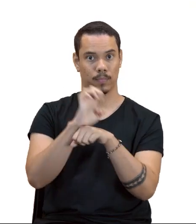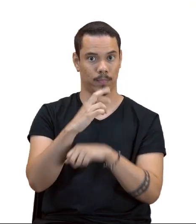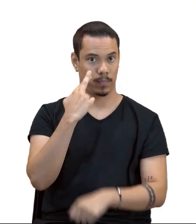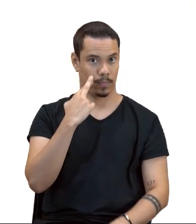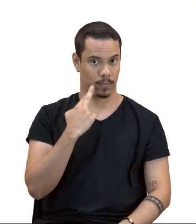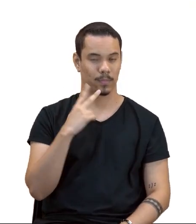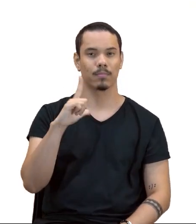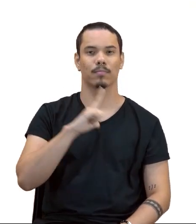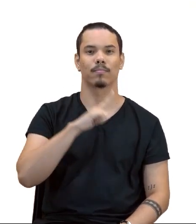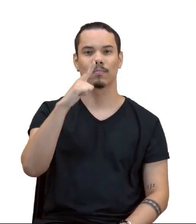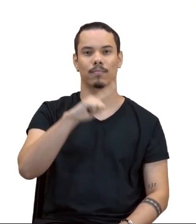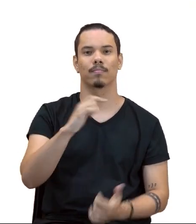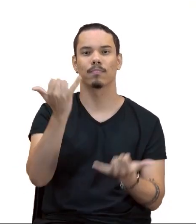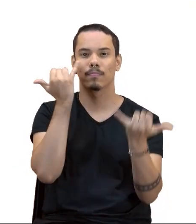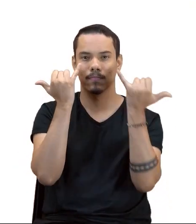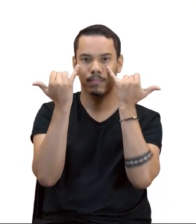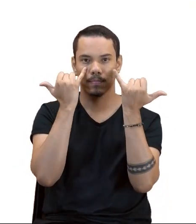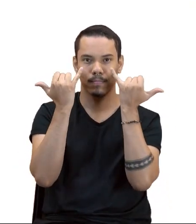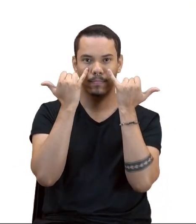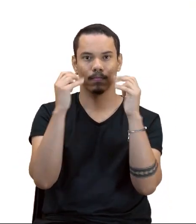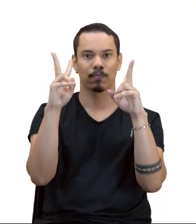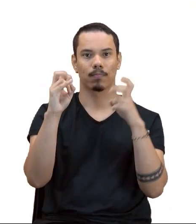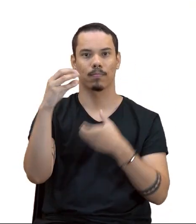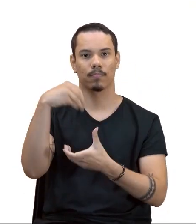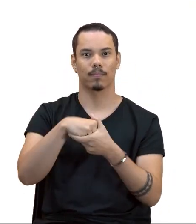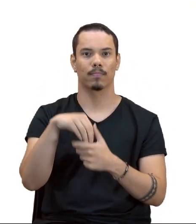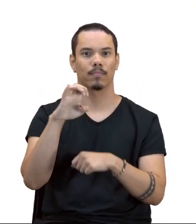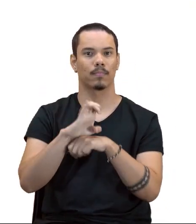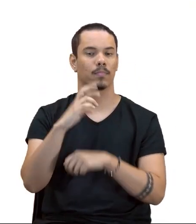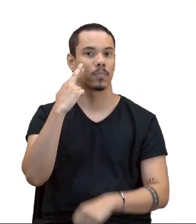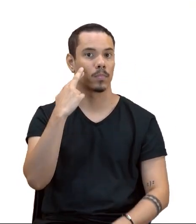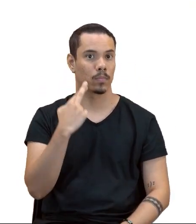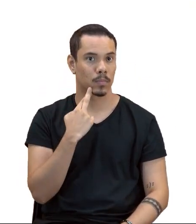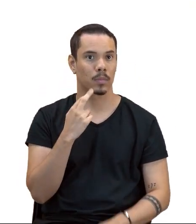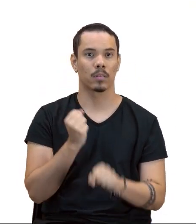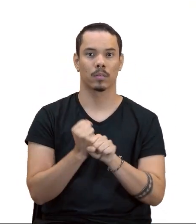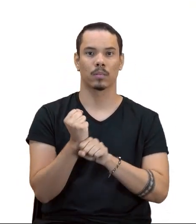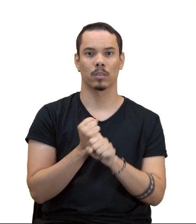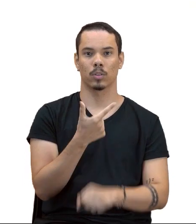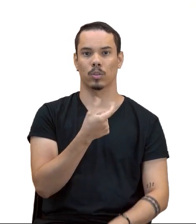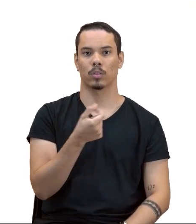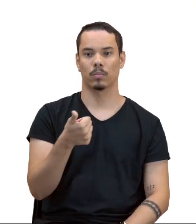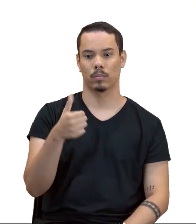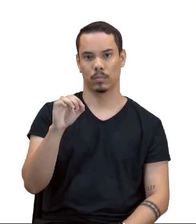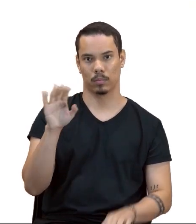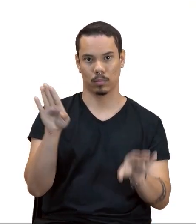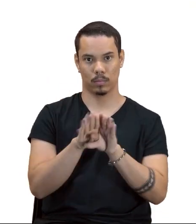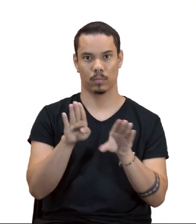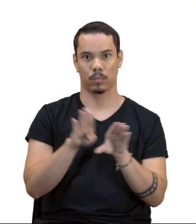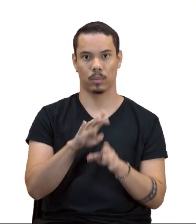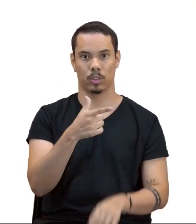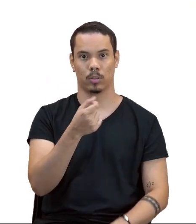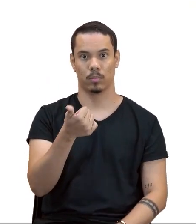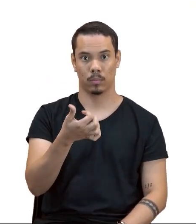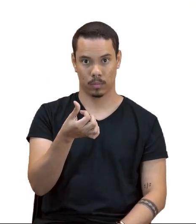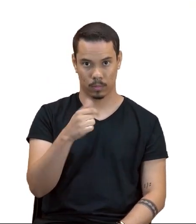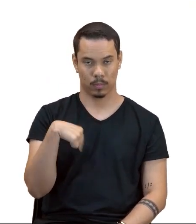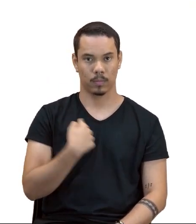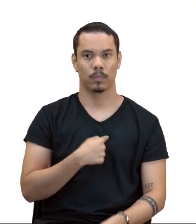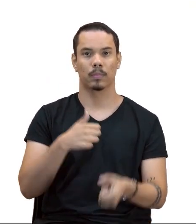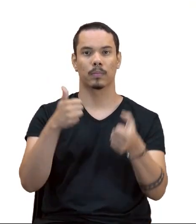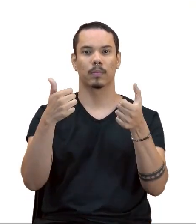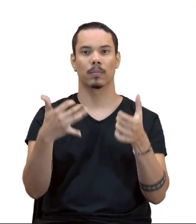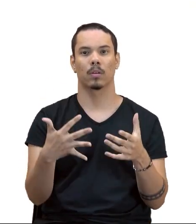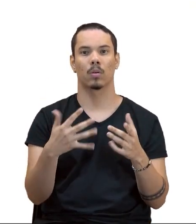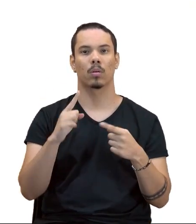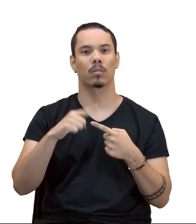informações aí da evolução do desmatamento em Rondônia no ano de 2010 e 2016, que a gente explicou para vocês. Depois